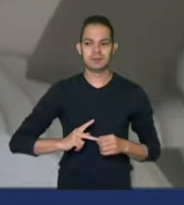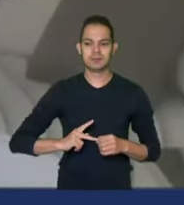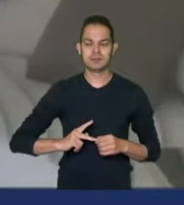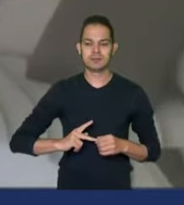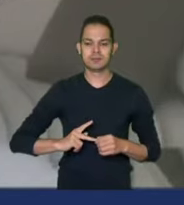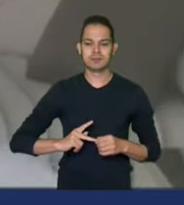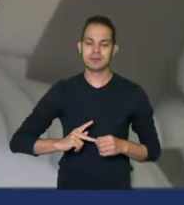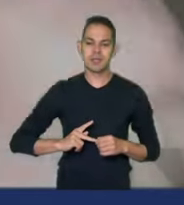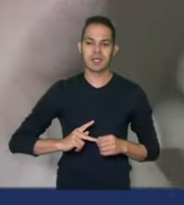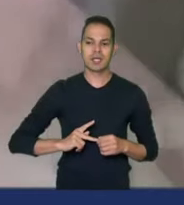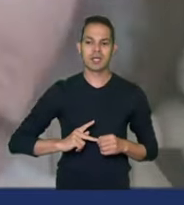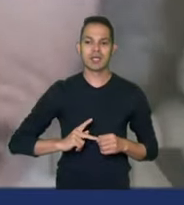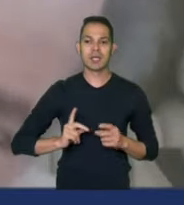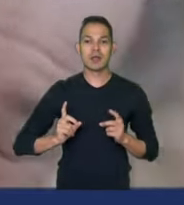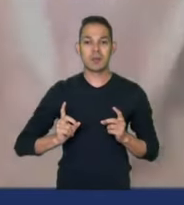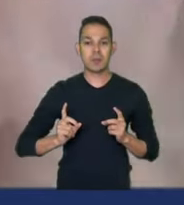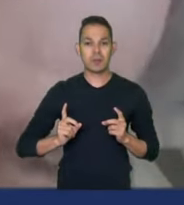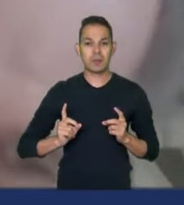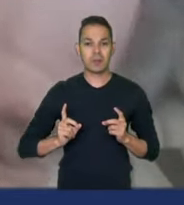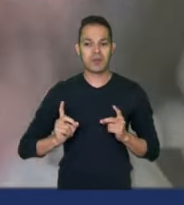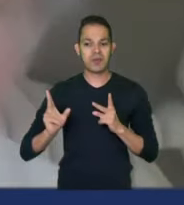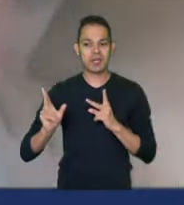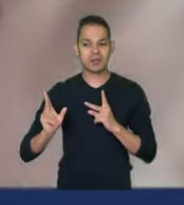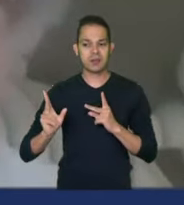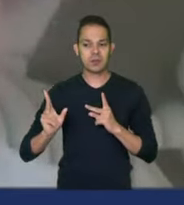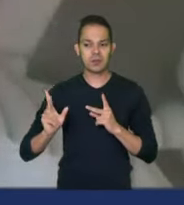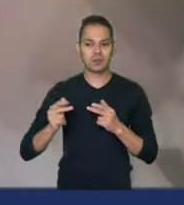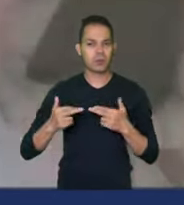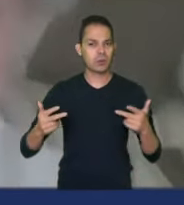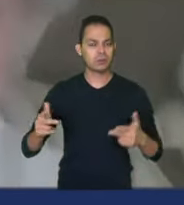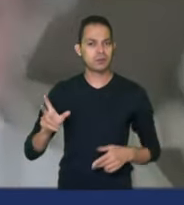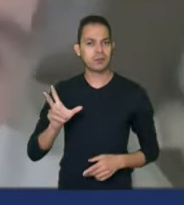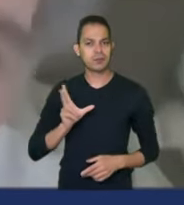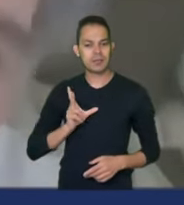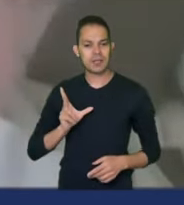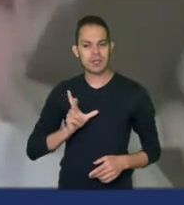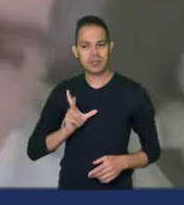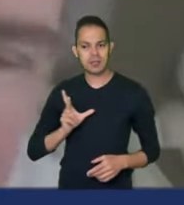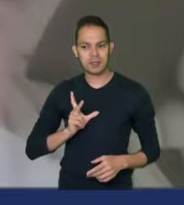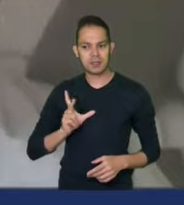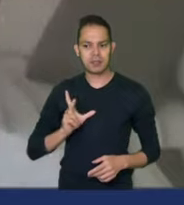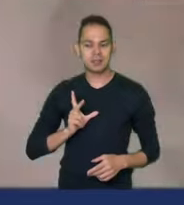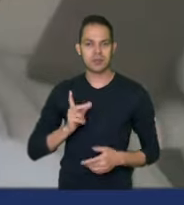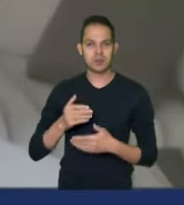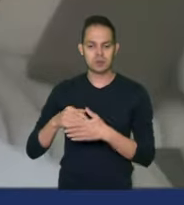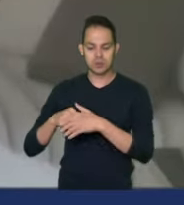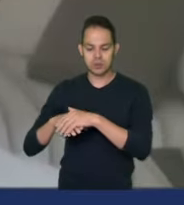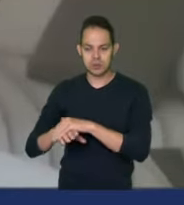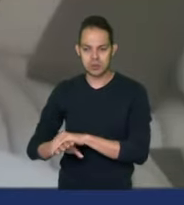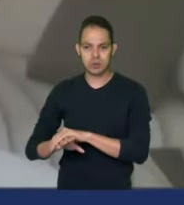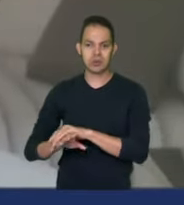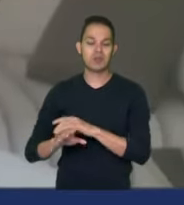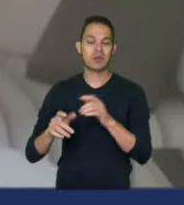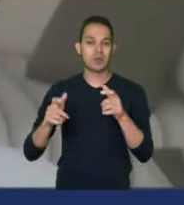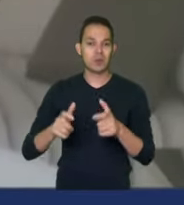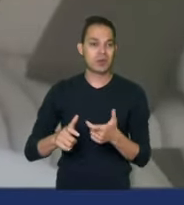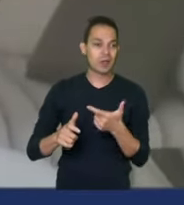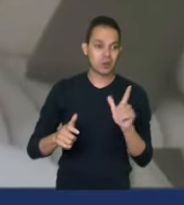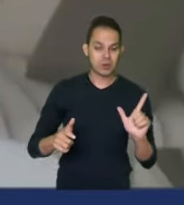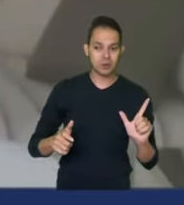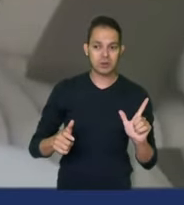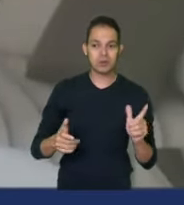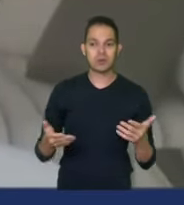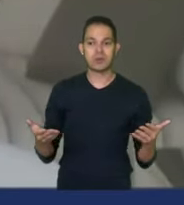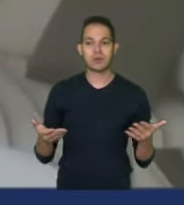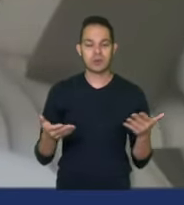vendeu o monopólio privado para um fundo de Mubadala, que hoje é a